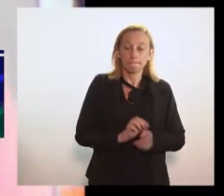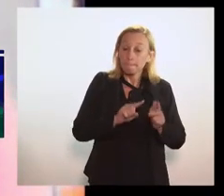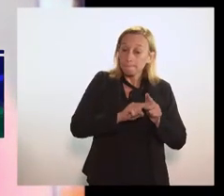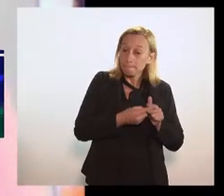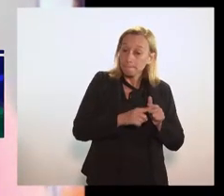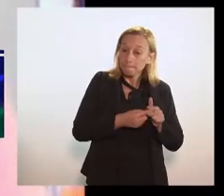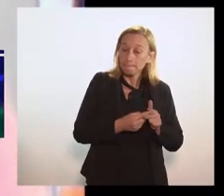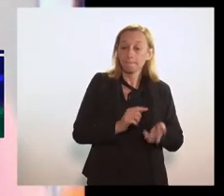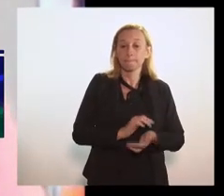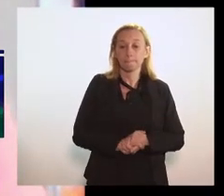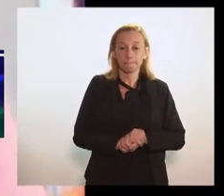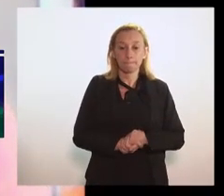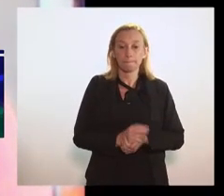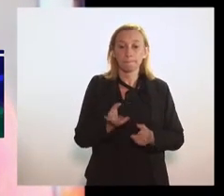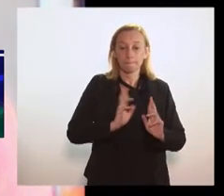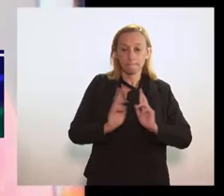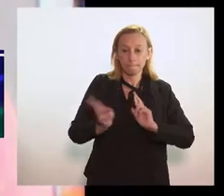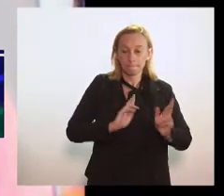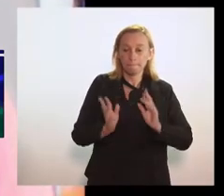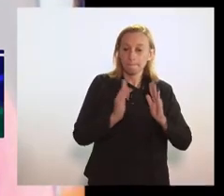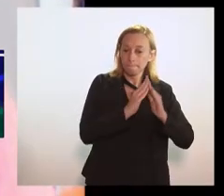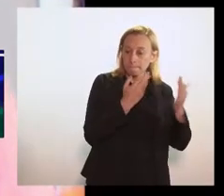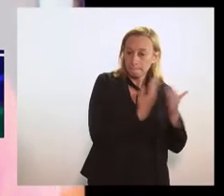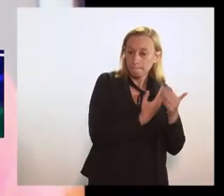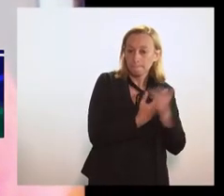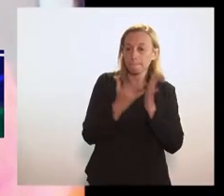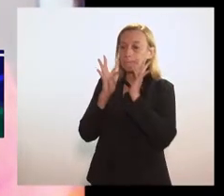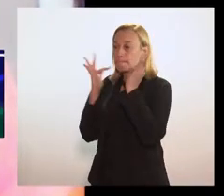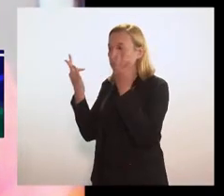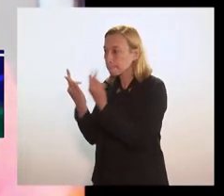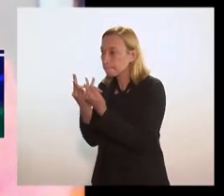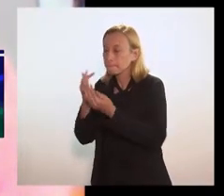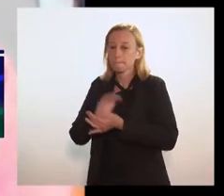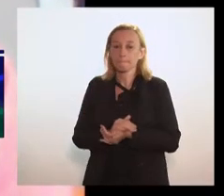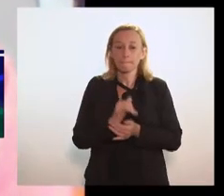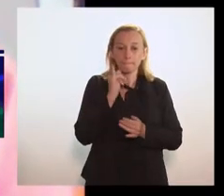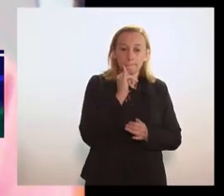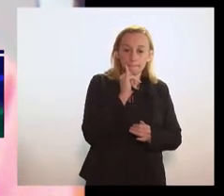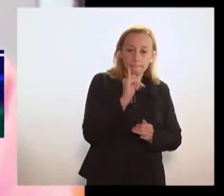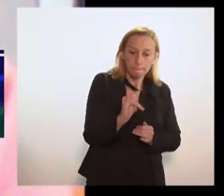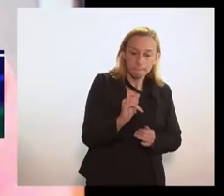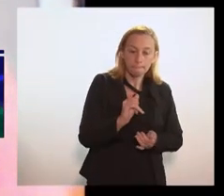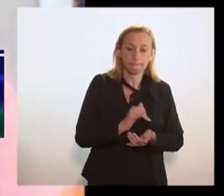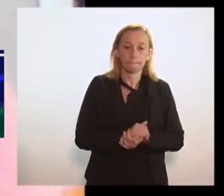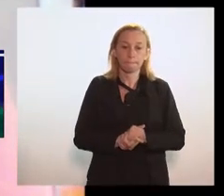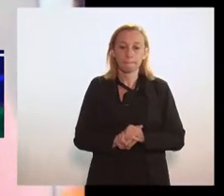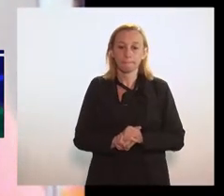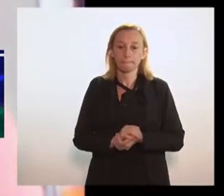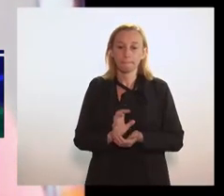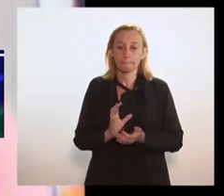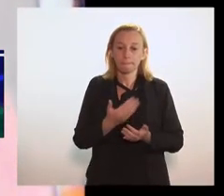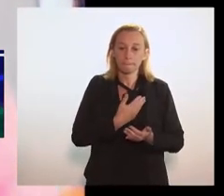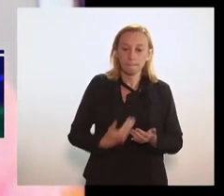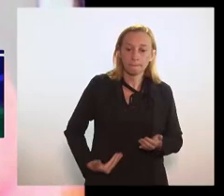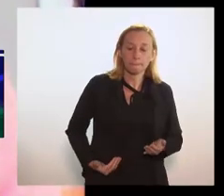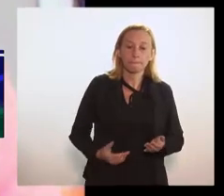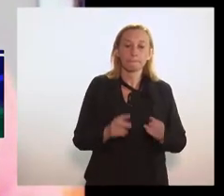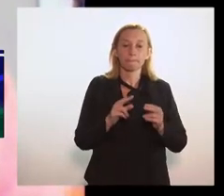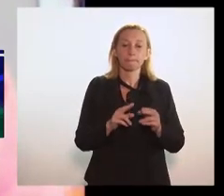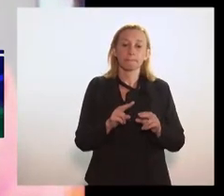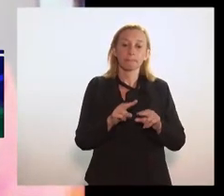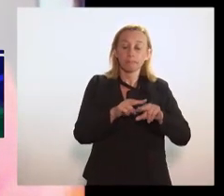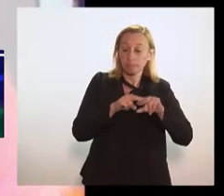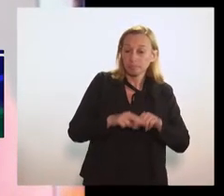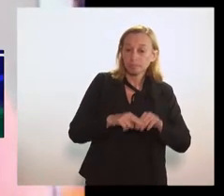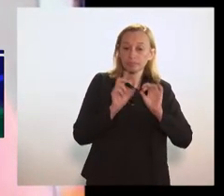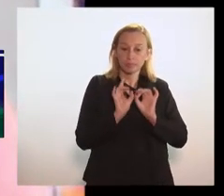regulamentação da relação entre a escola e a família, quando avisar as autoridades em caso de aparência de abandono, de maus